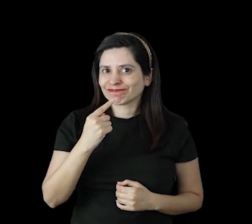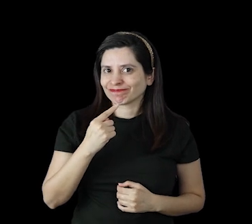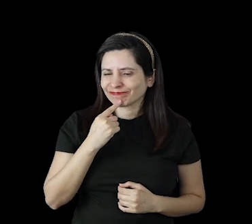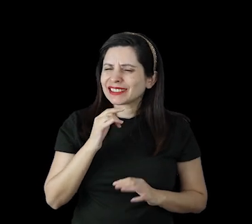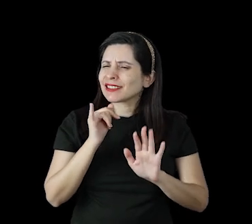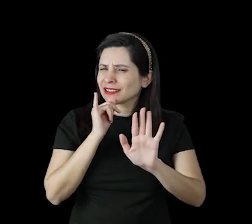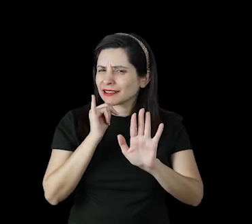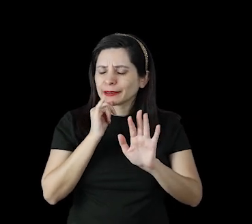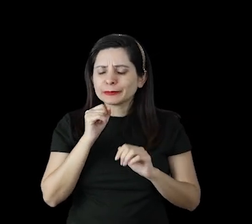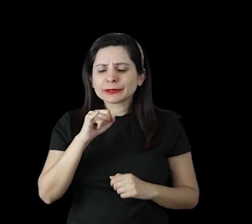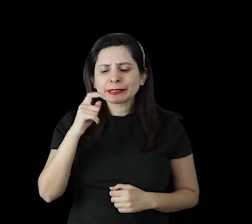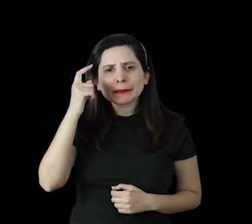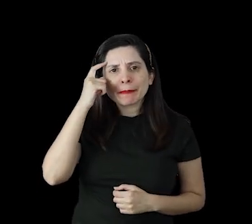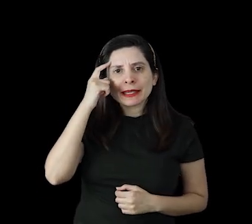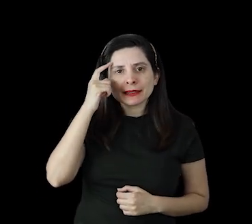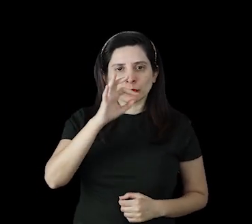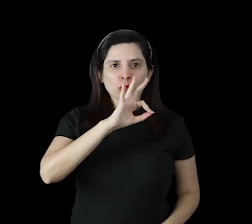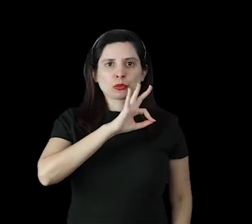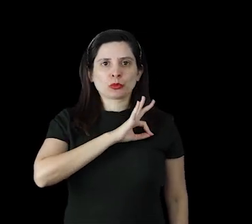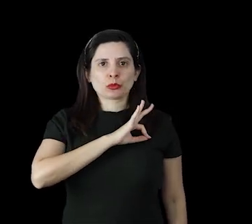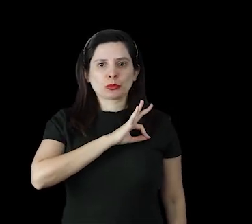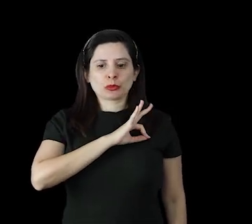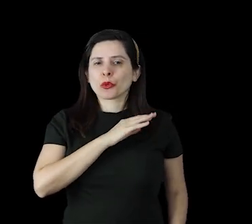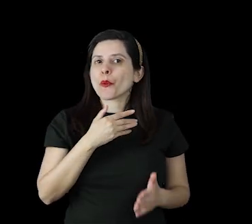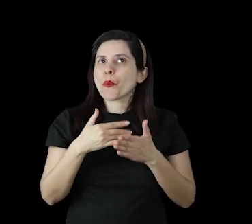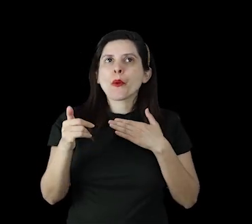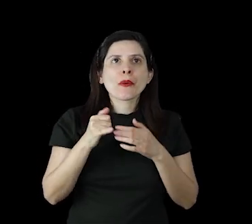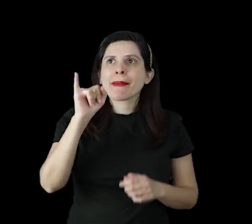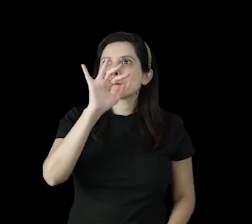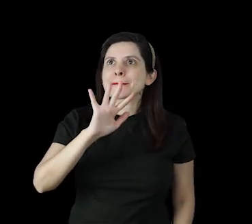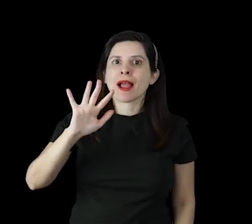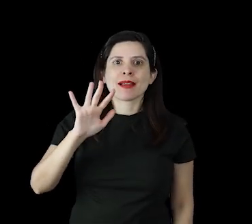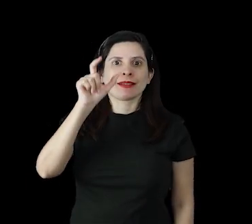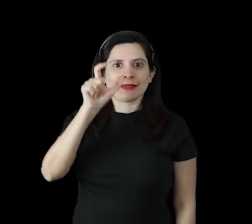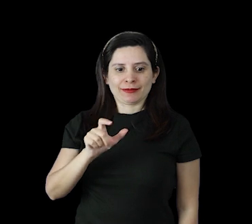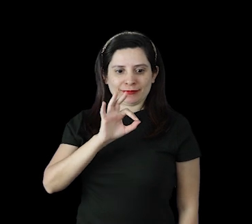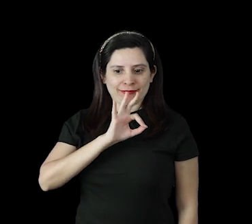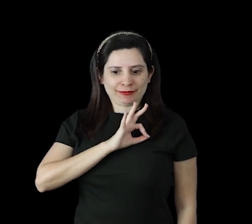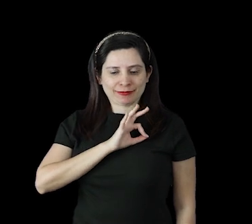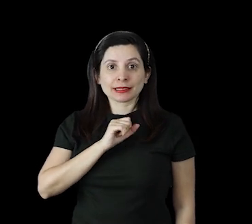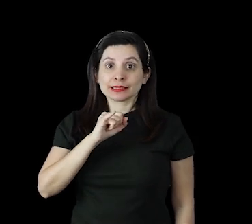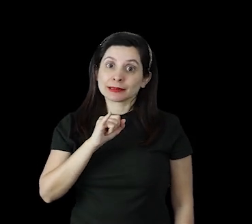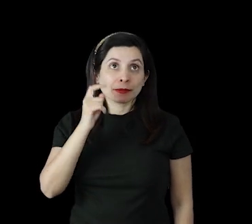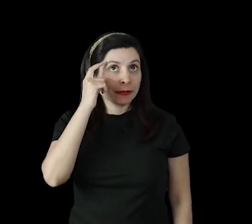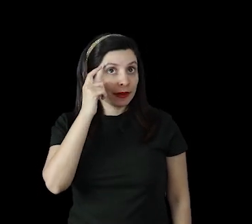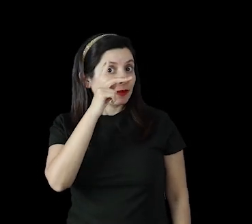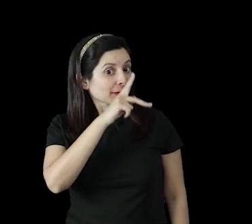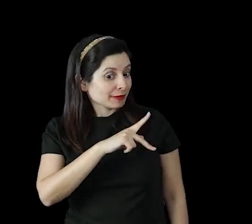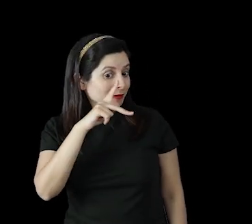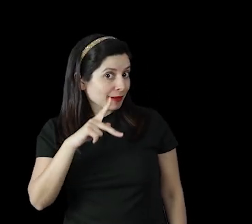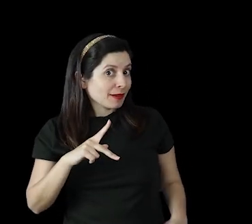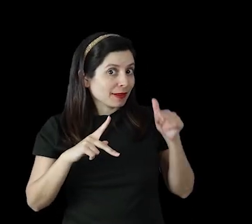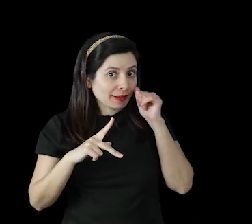né. Por exemplo, se a gente pensar em policial, qual que é a imagem que vem de policial? né? Se eu pensar numa professora, se